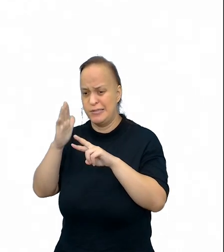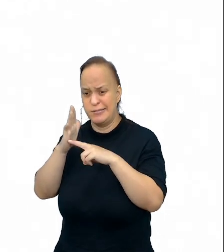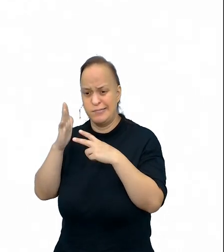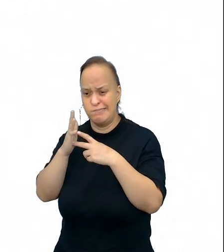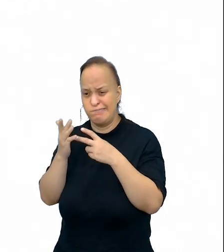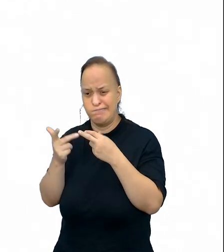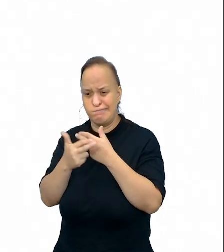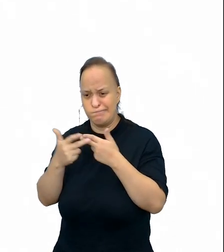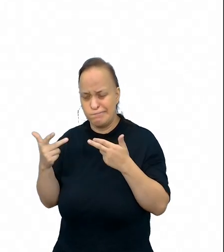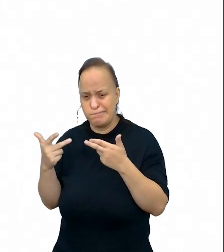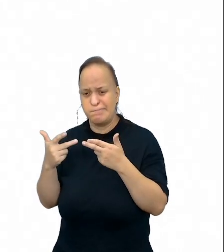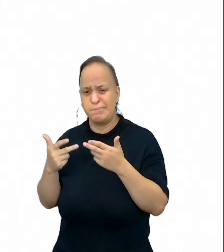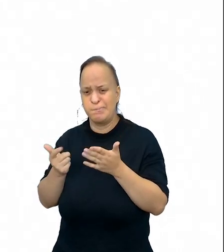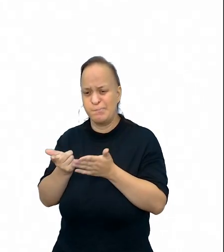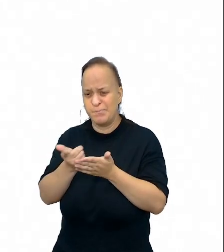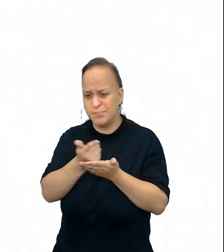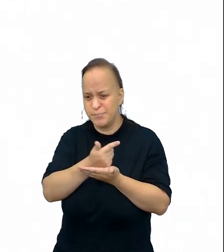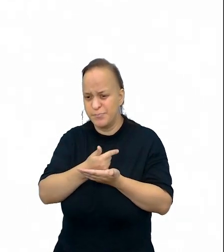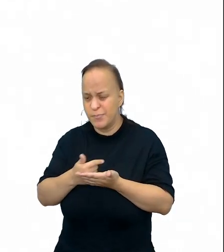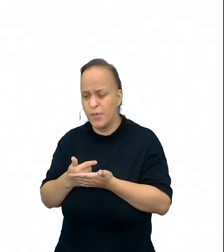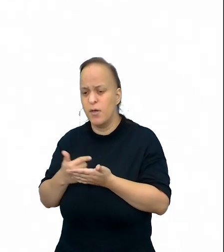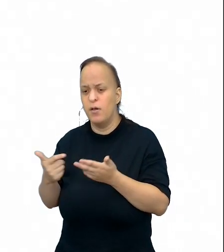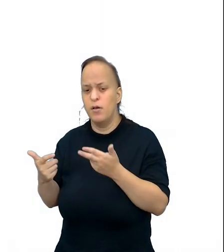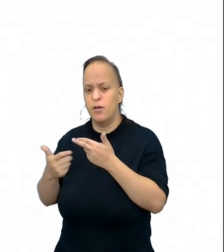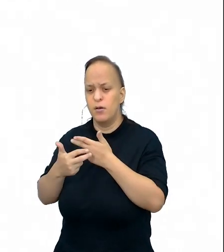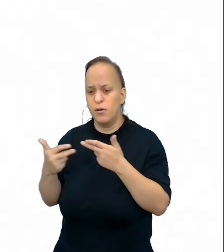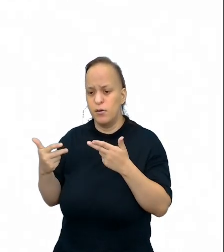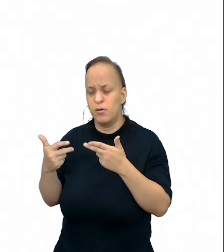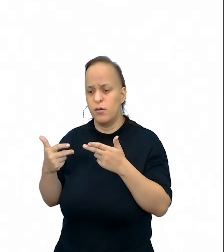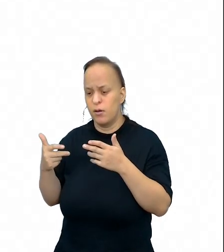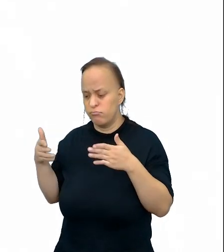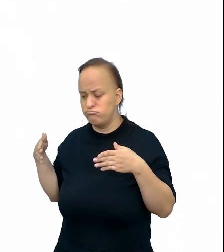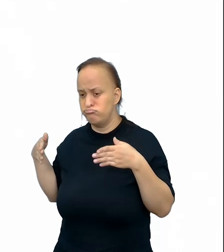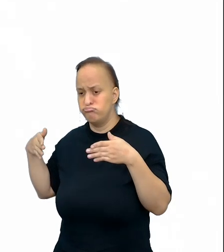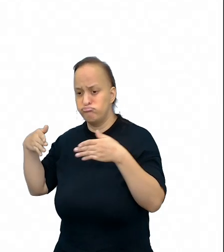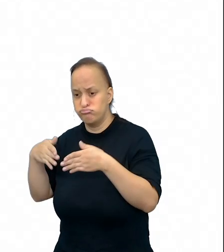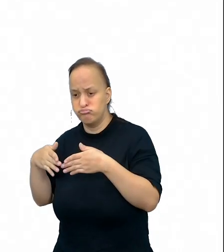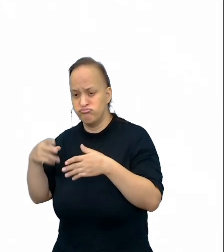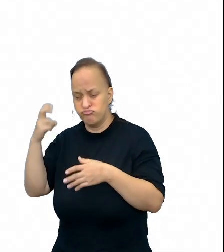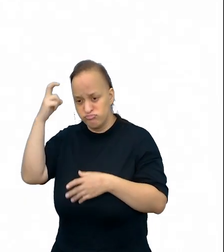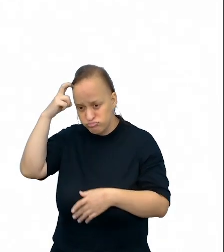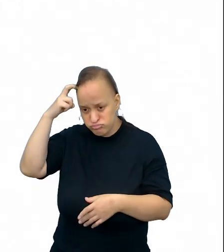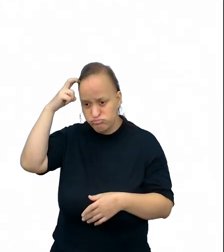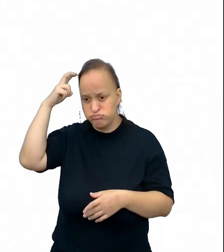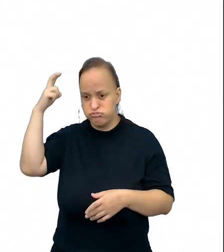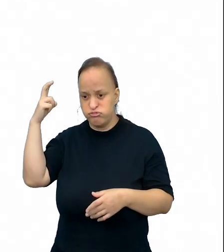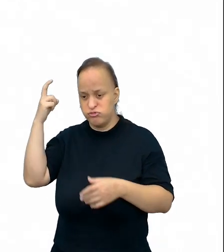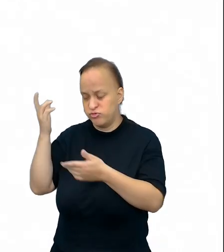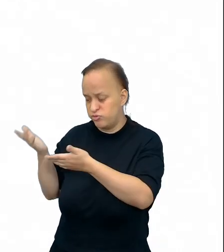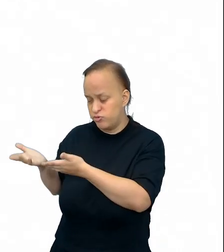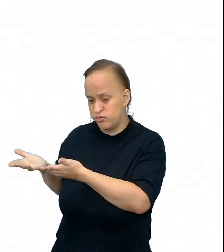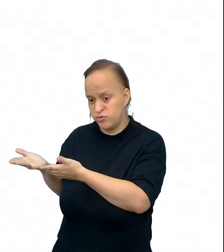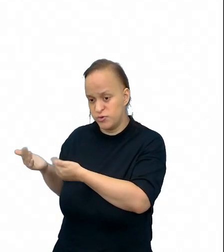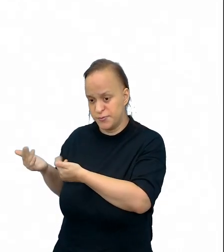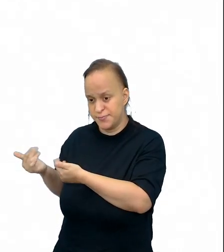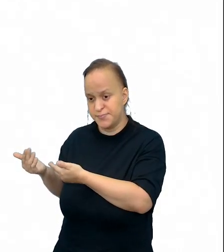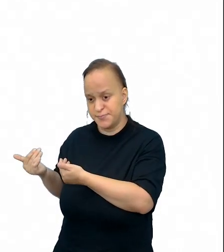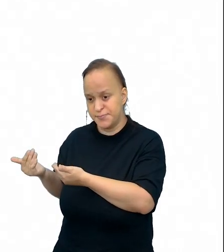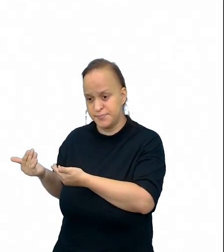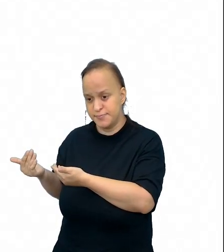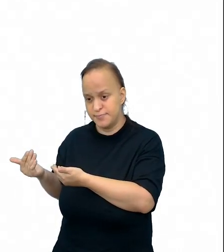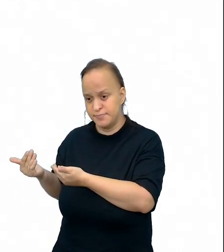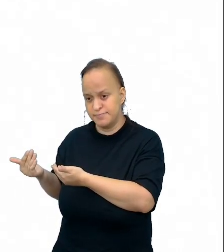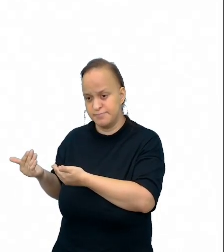gêneros próprios das formas de expressão das culturas juvenis, né, sempre incluindo aí as culturas juvenis, pensando